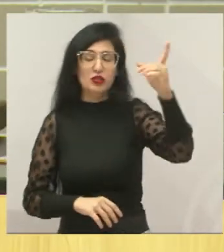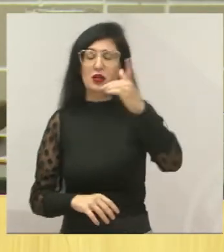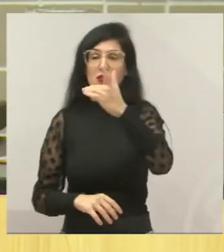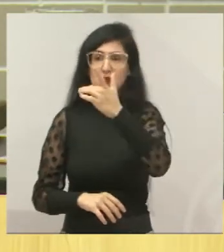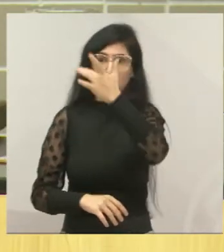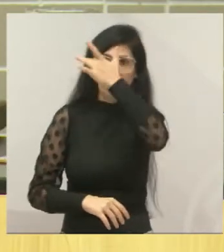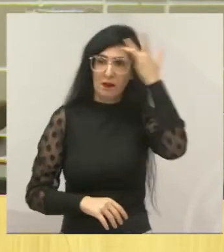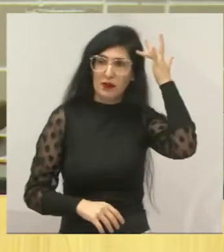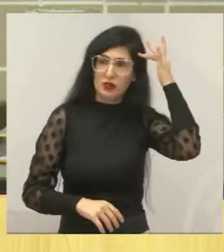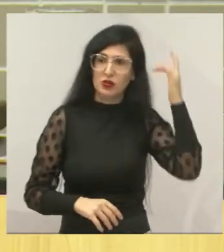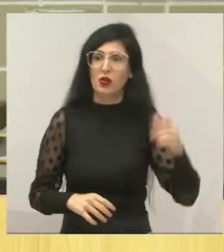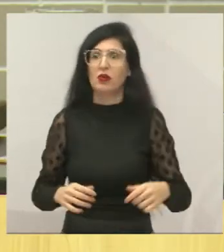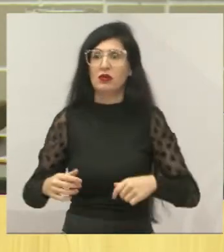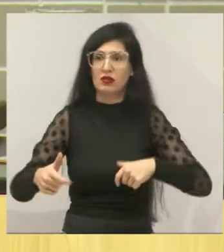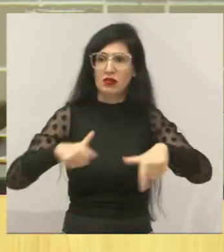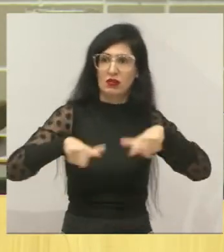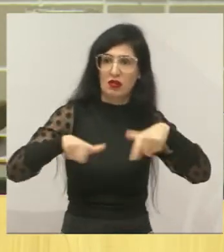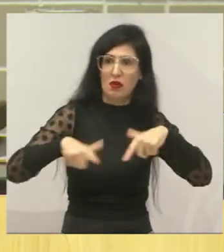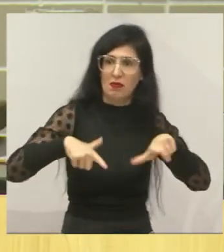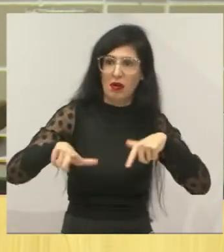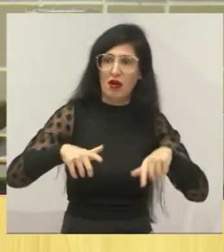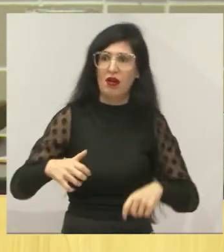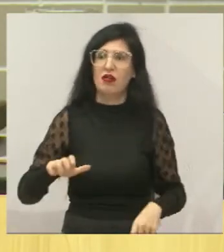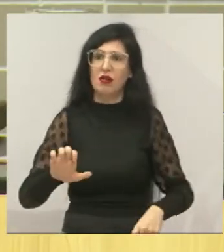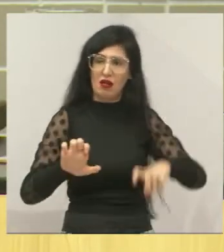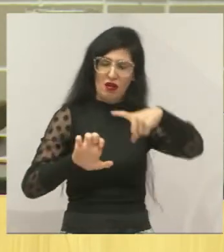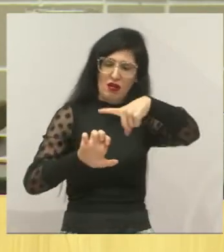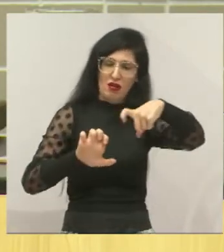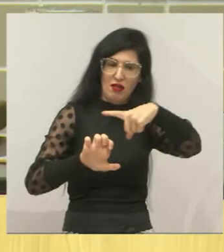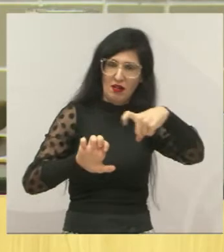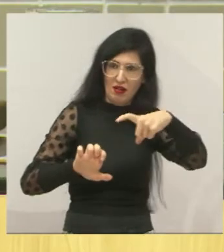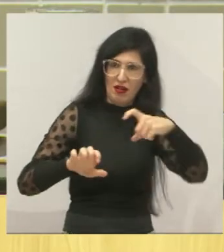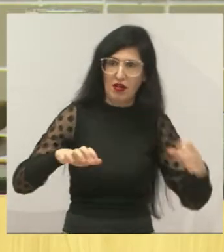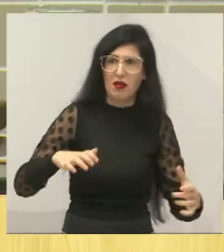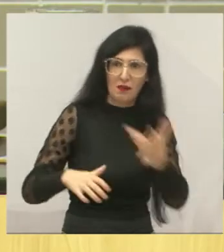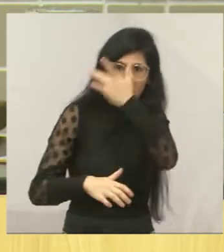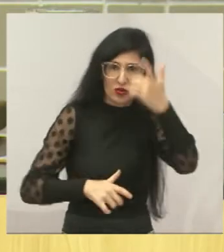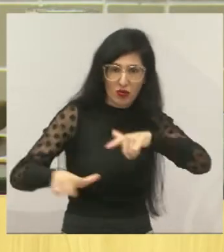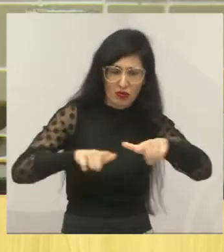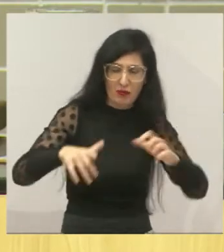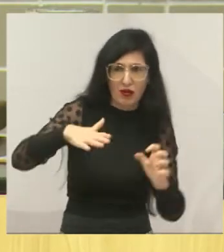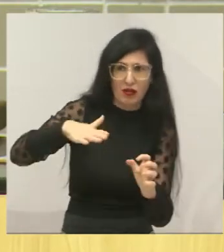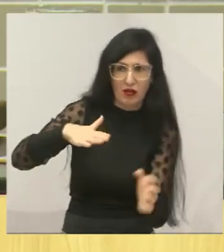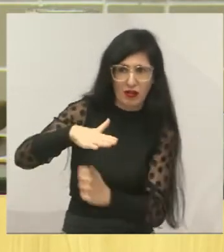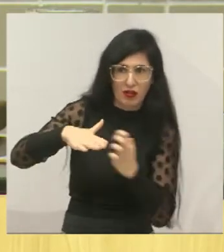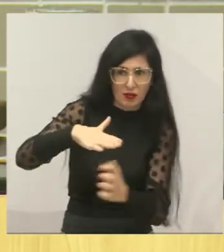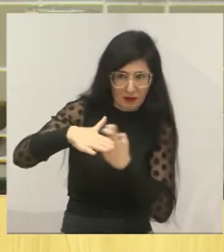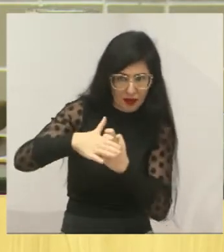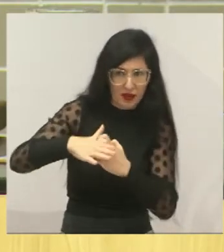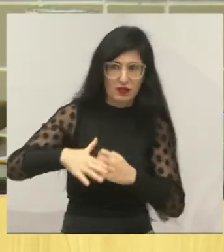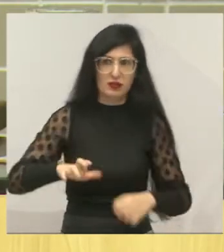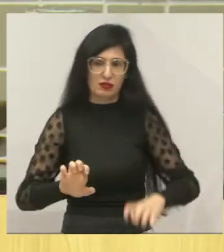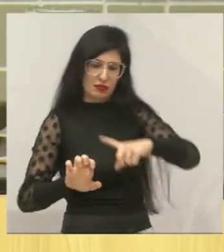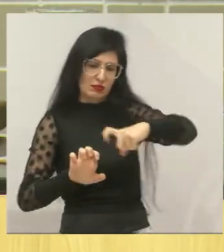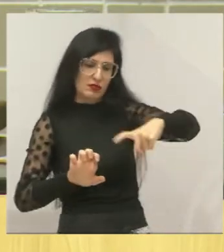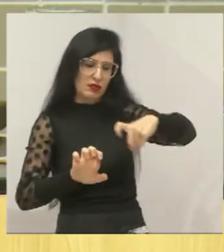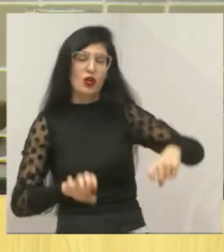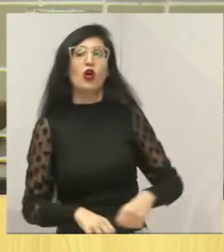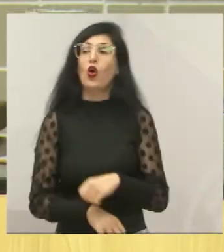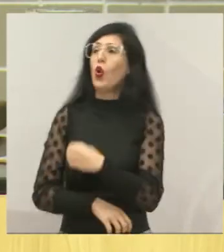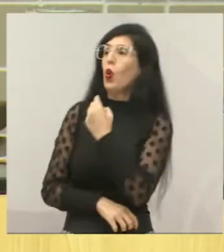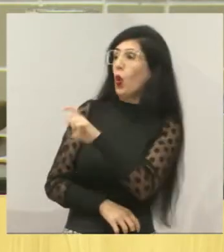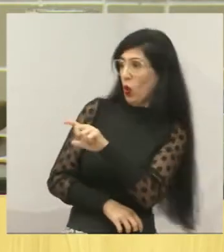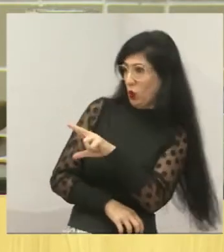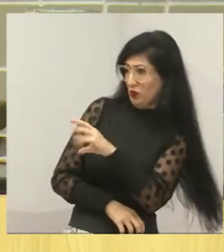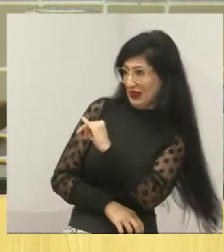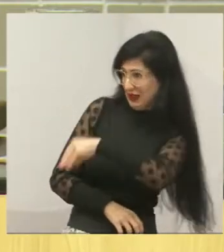Empreendedor, comemorado em 5 de outubro, autoria vereadora Lucimar Ponciano. Não